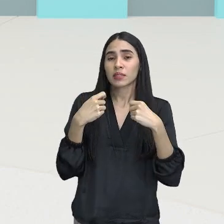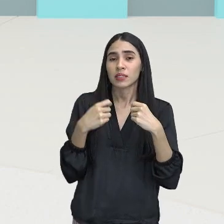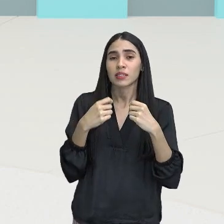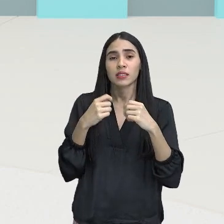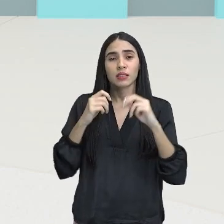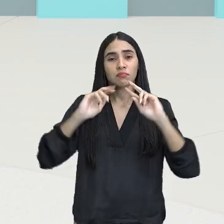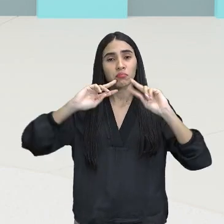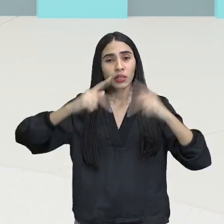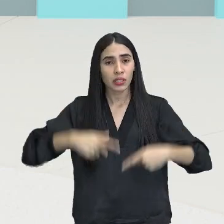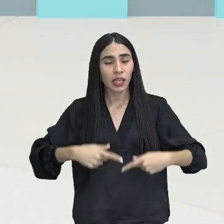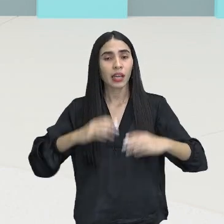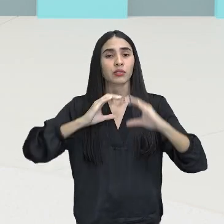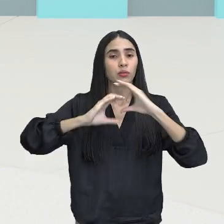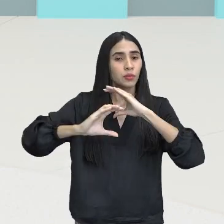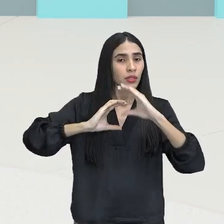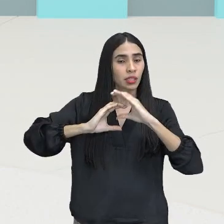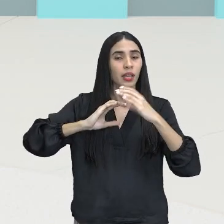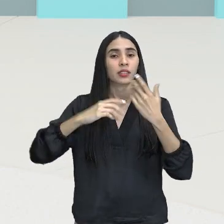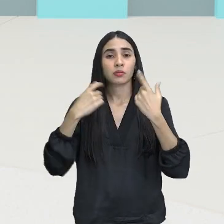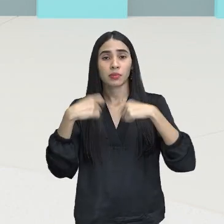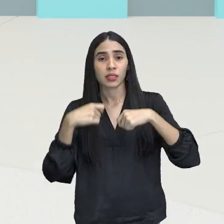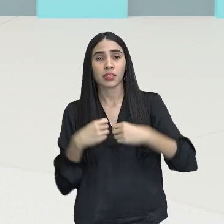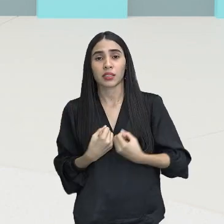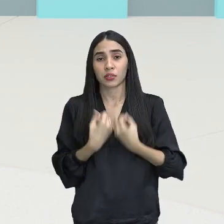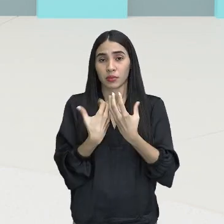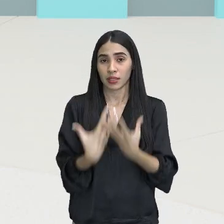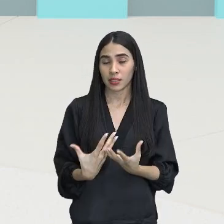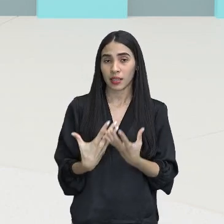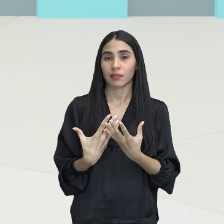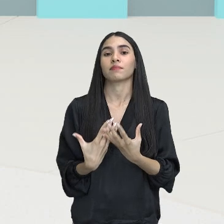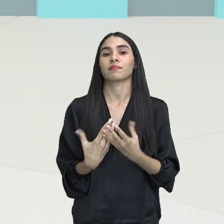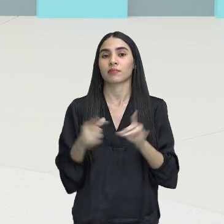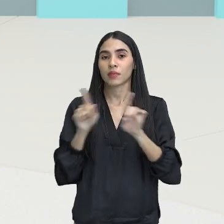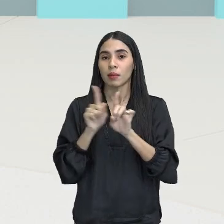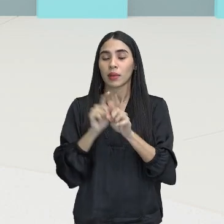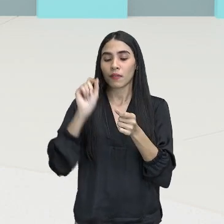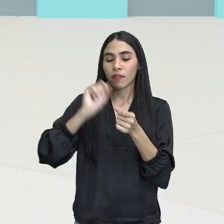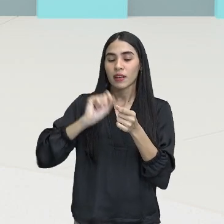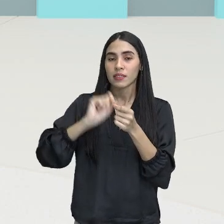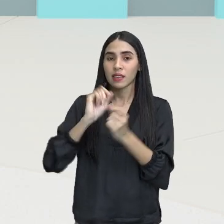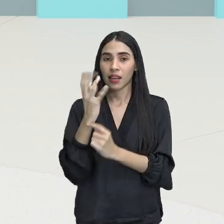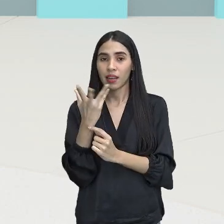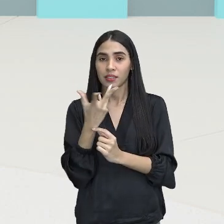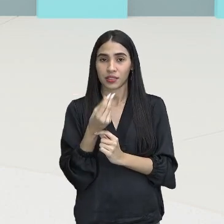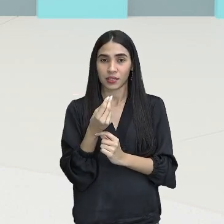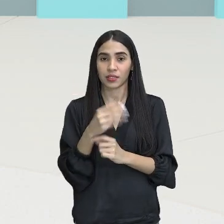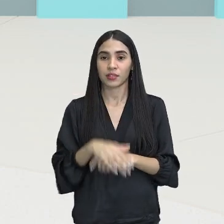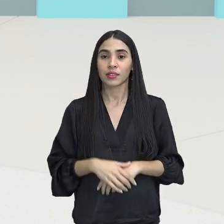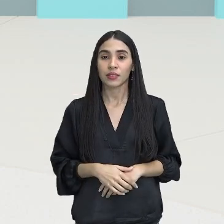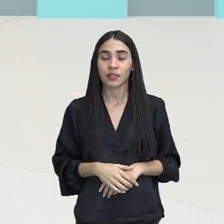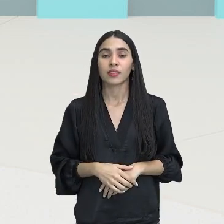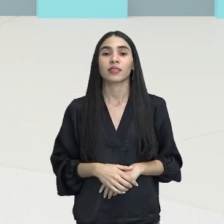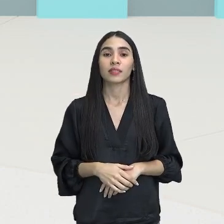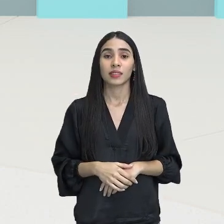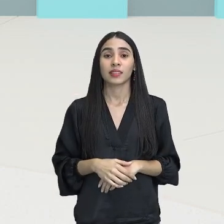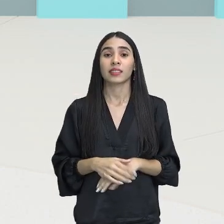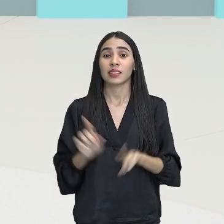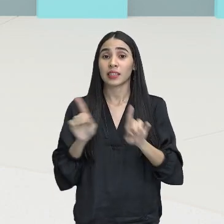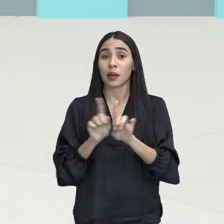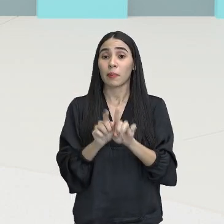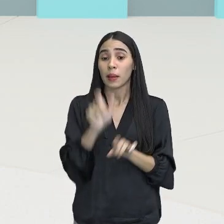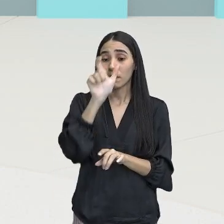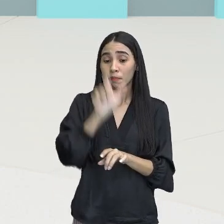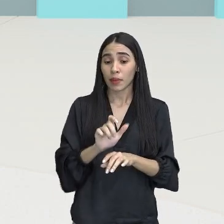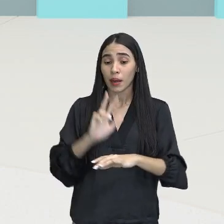de se comunicar, a nossa necessidade de expressar, esse fazer artístico. E estar nas telas, estar